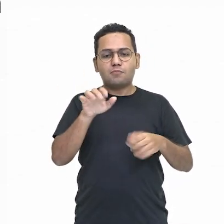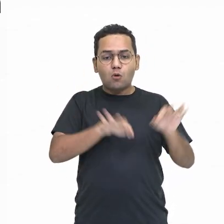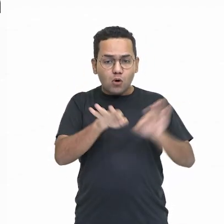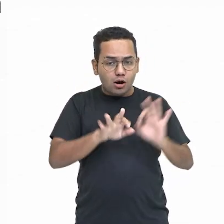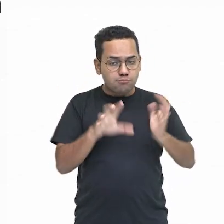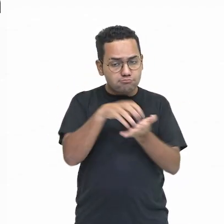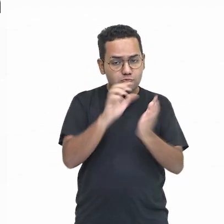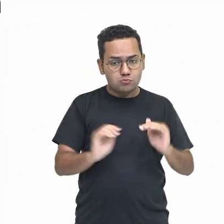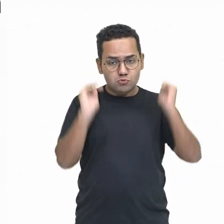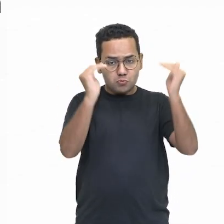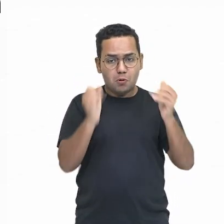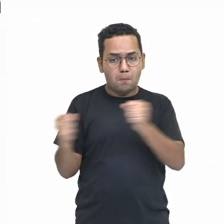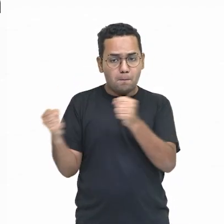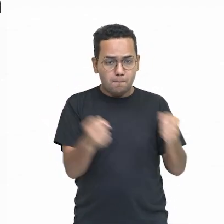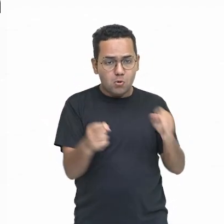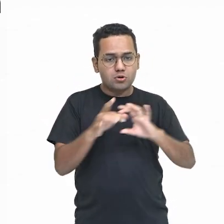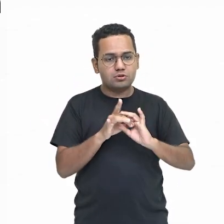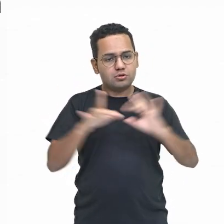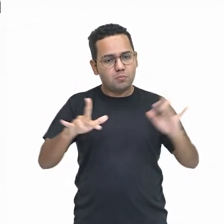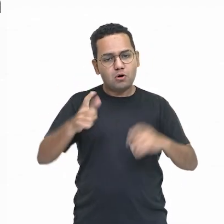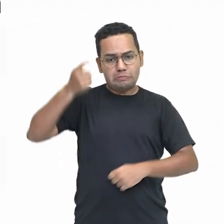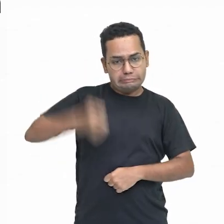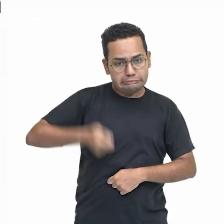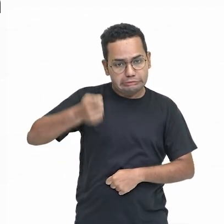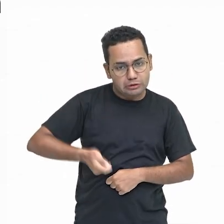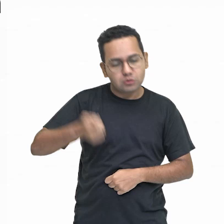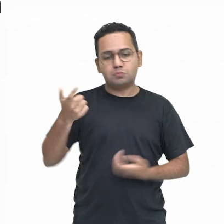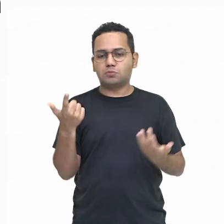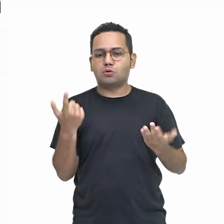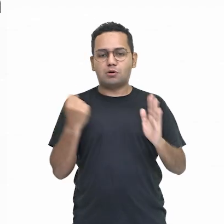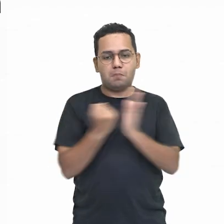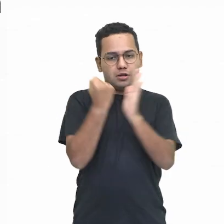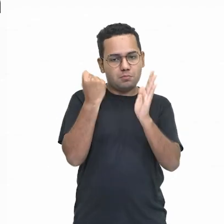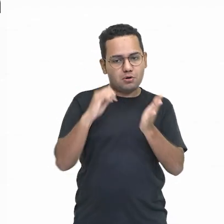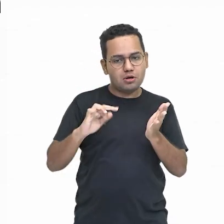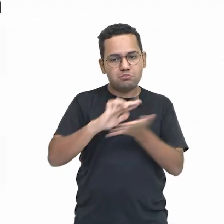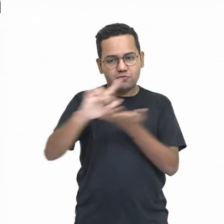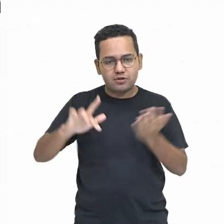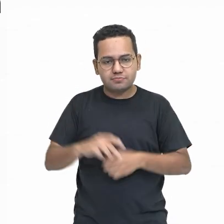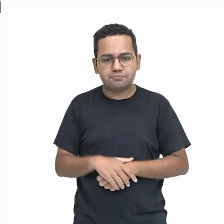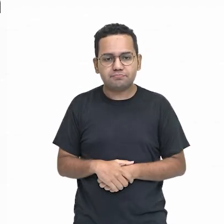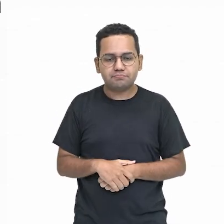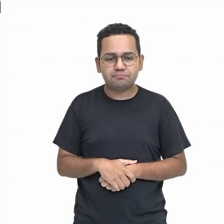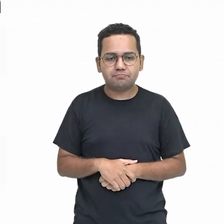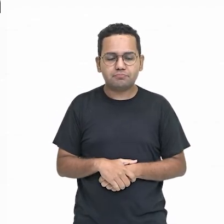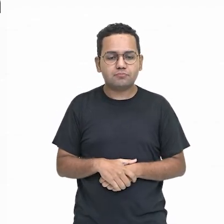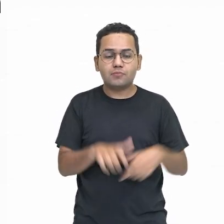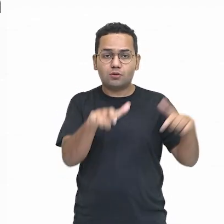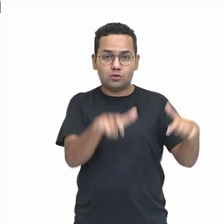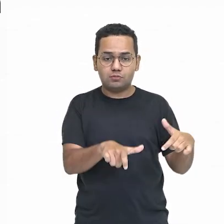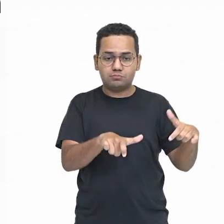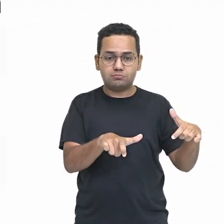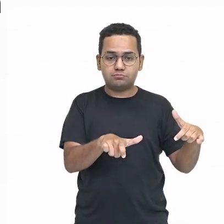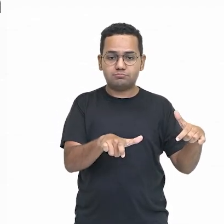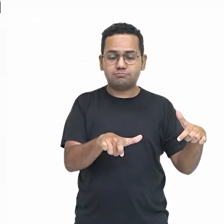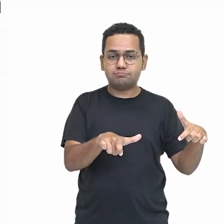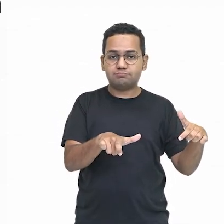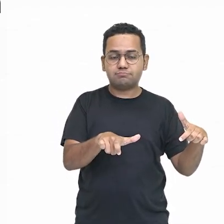democracia, autoritarismo, patrimonialismo, populismo, etc., em âmbito